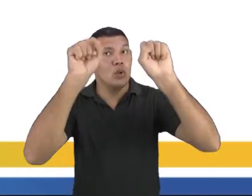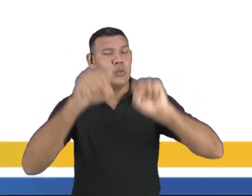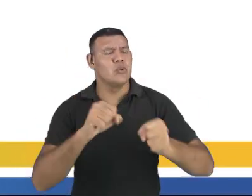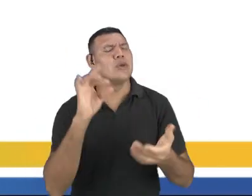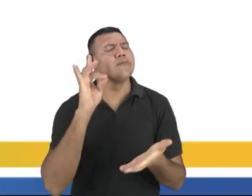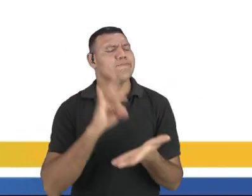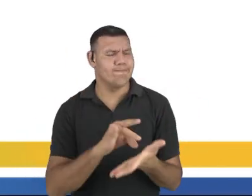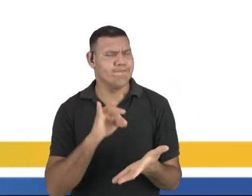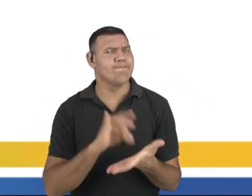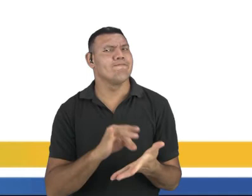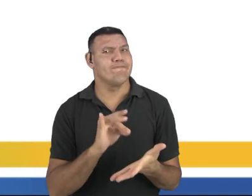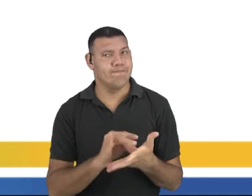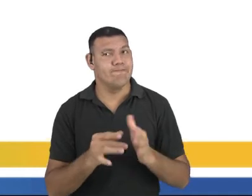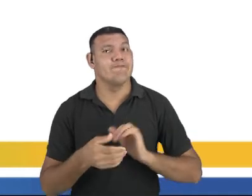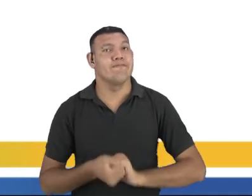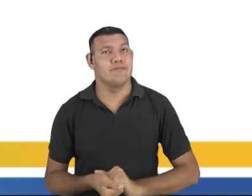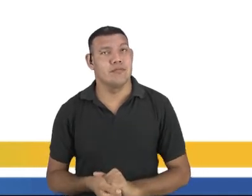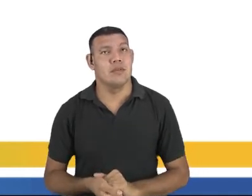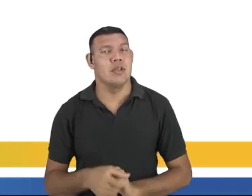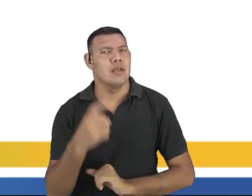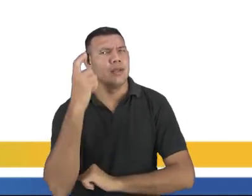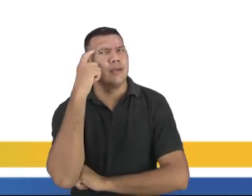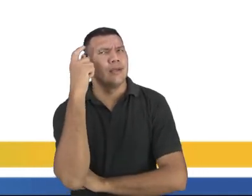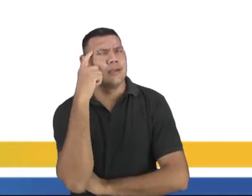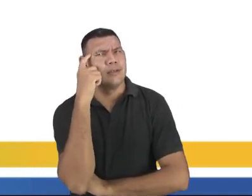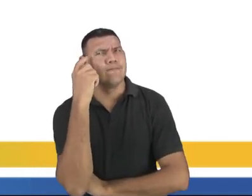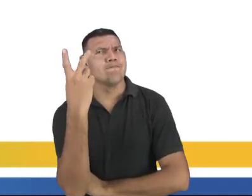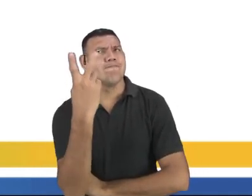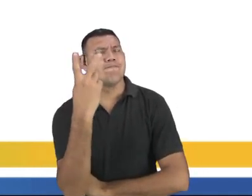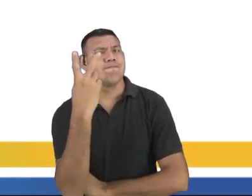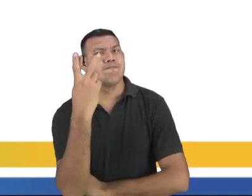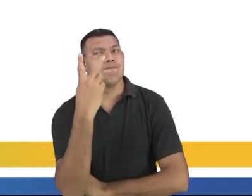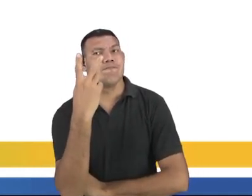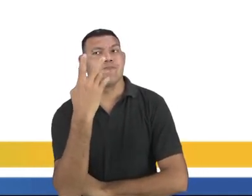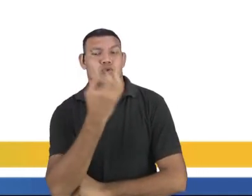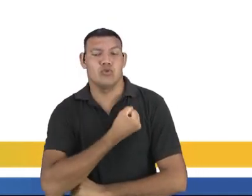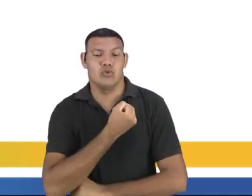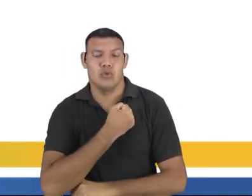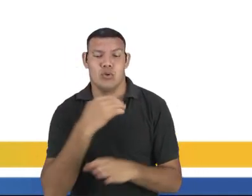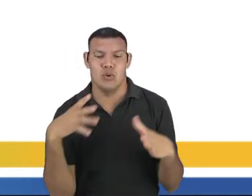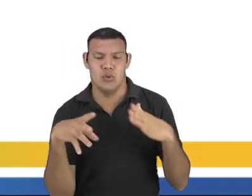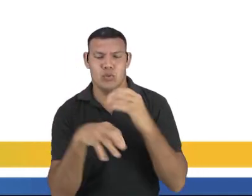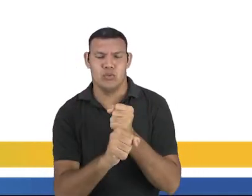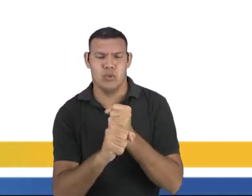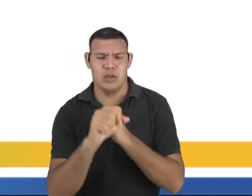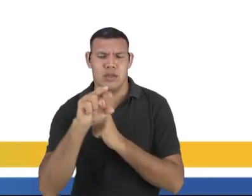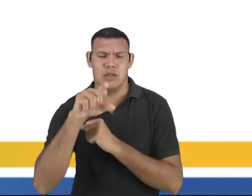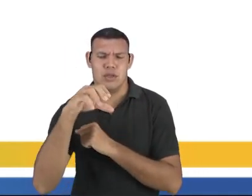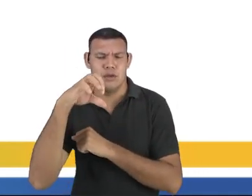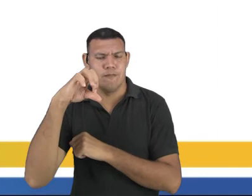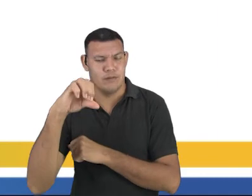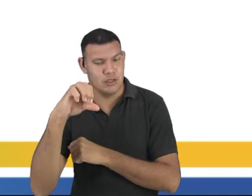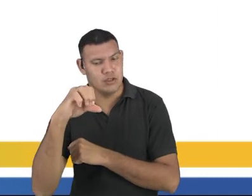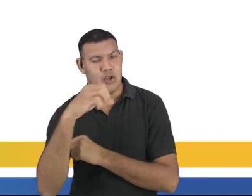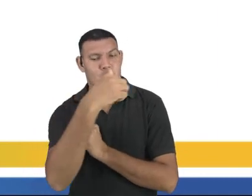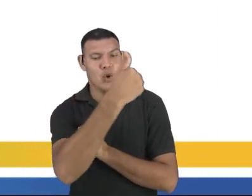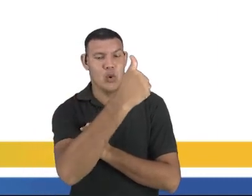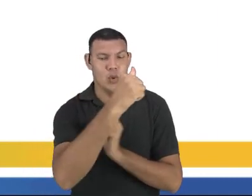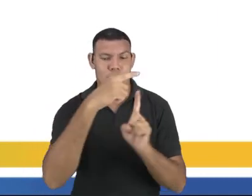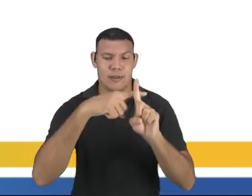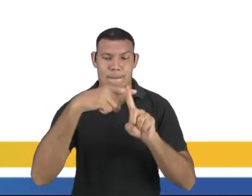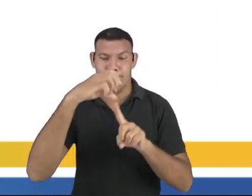Seja verdadeiro olha pensa em dois números adicionados que é igual a 2011 + 9 = 20